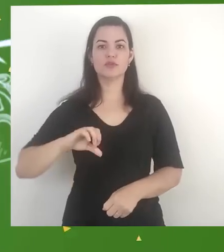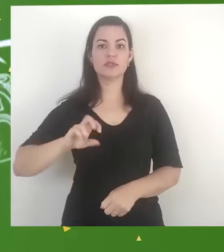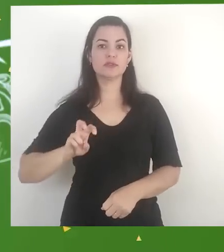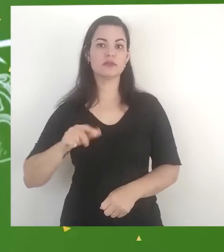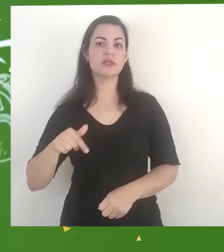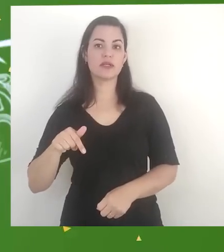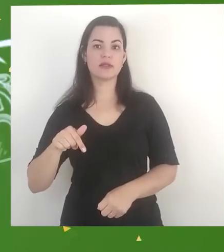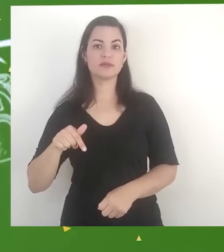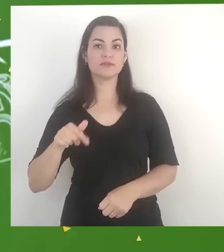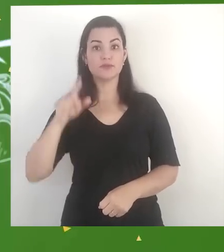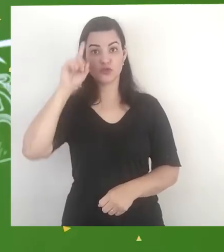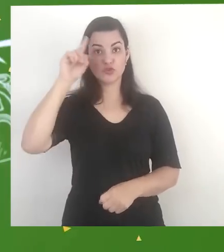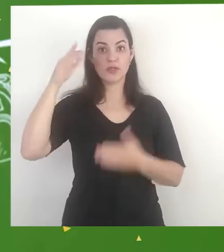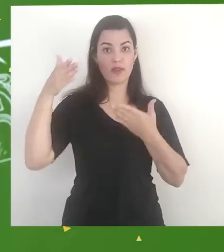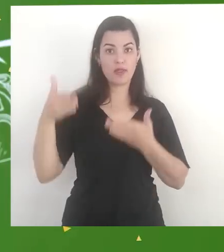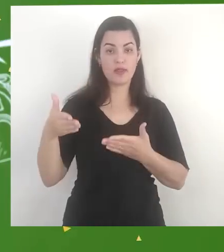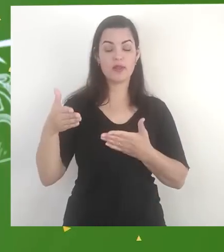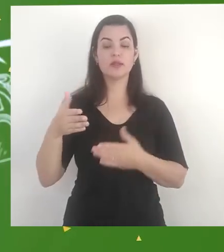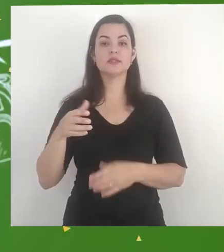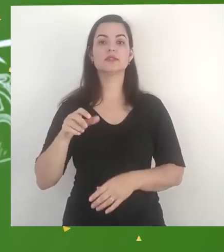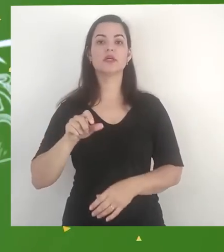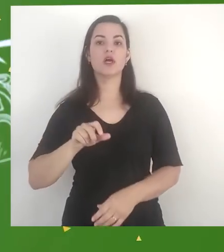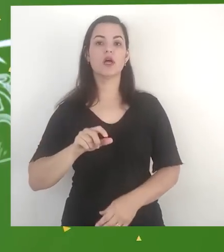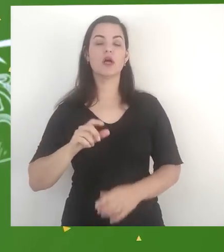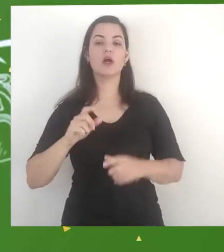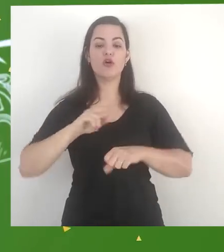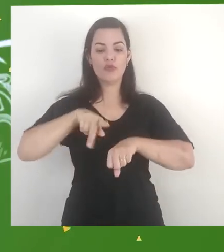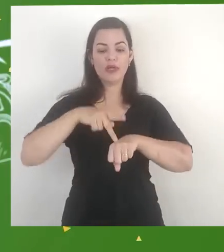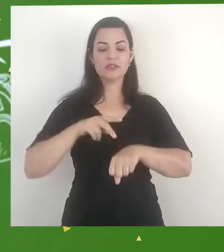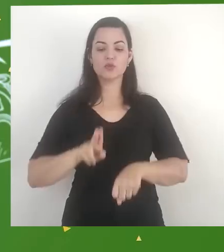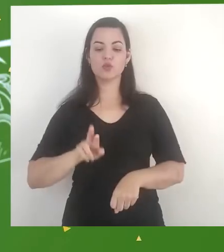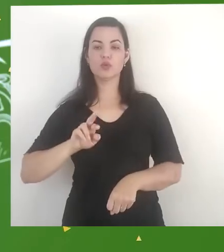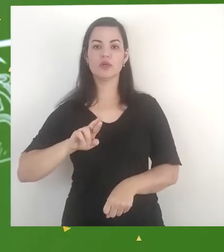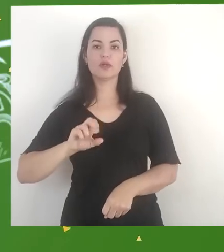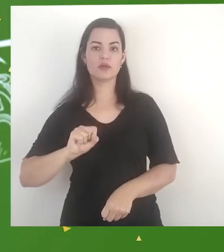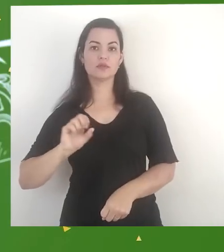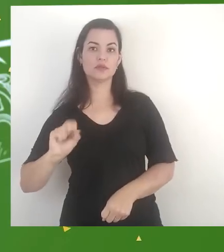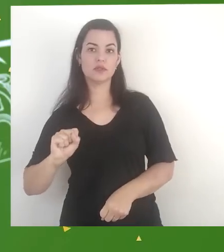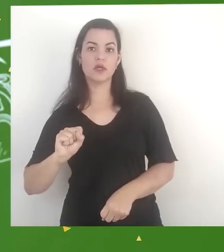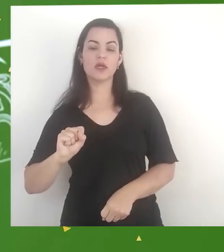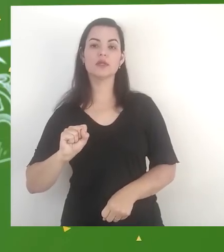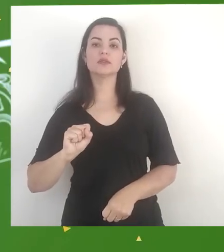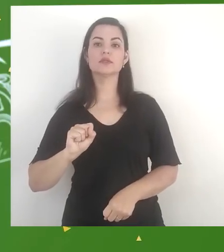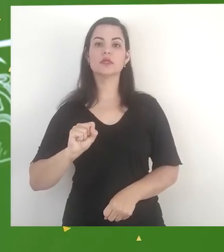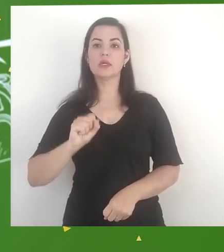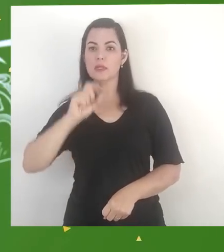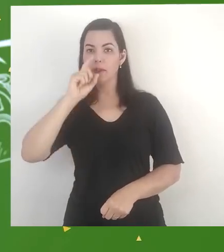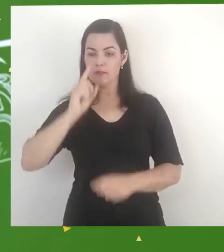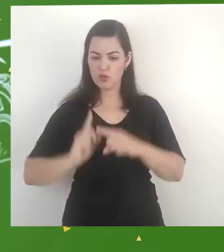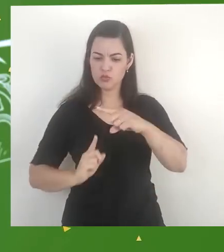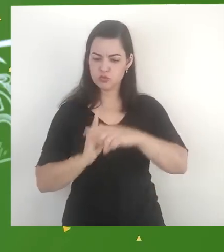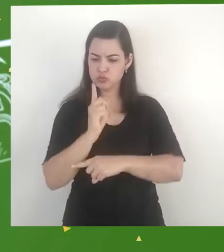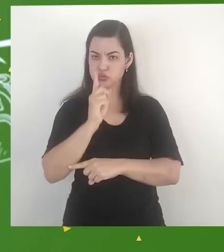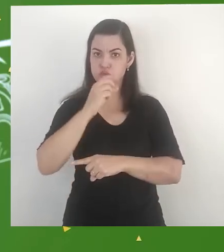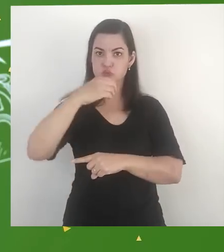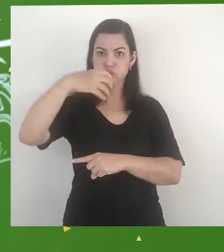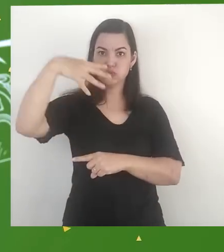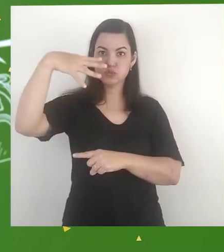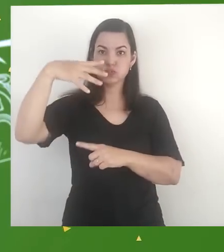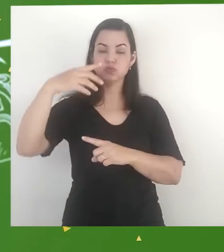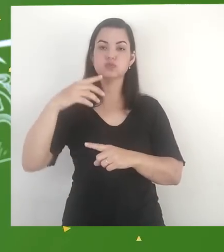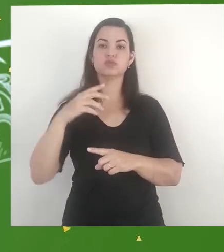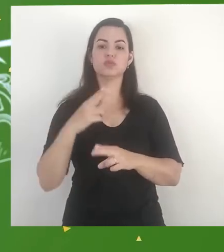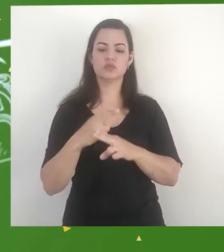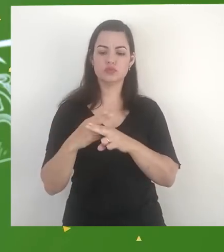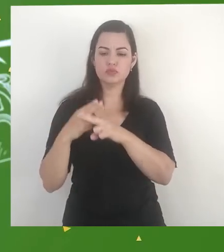1957. Nessa data, a União Soviética enviou um satélite artificial